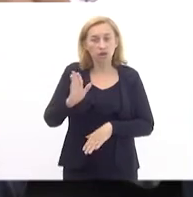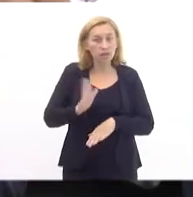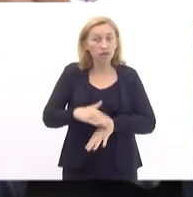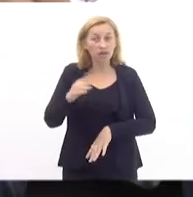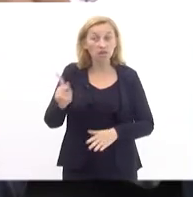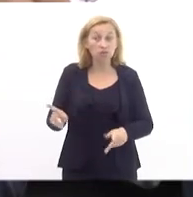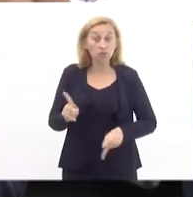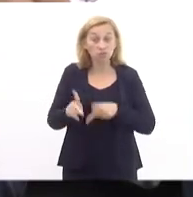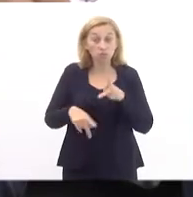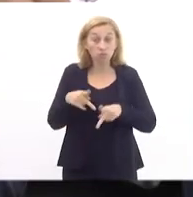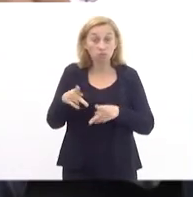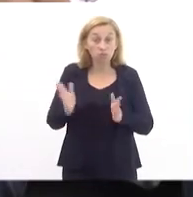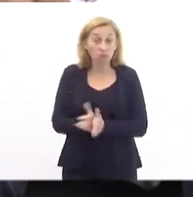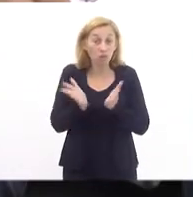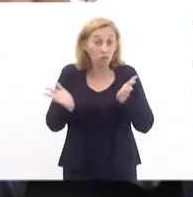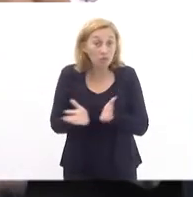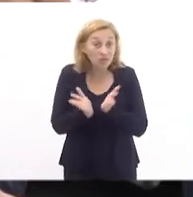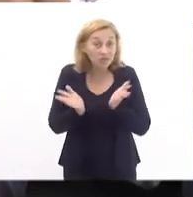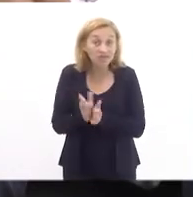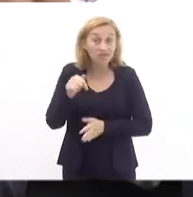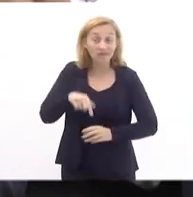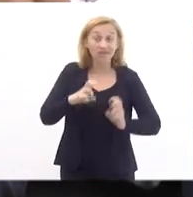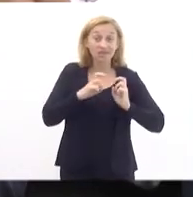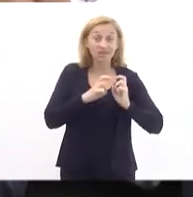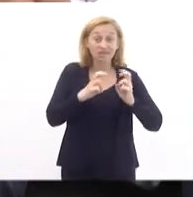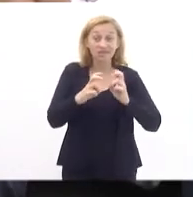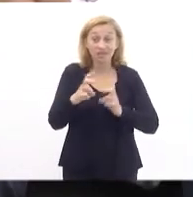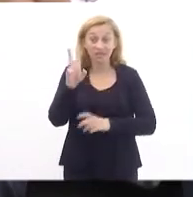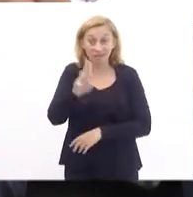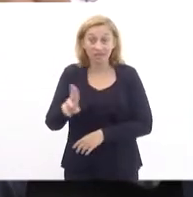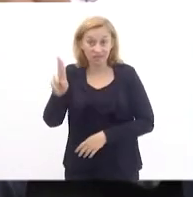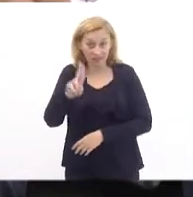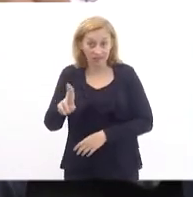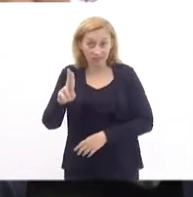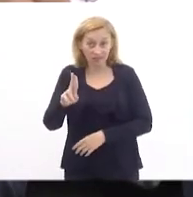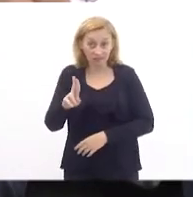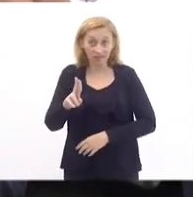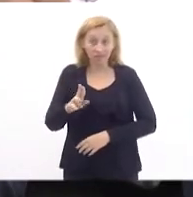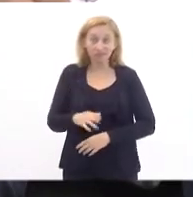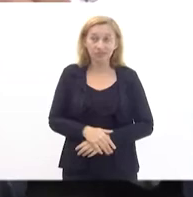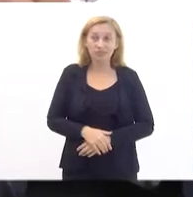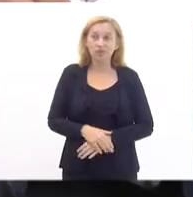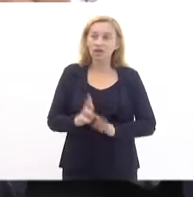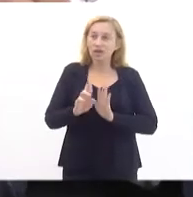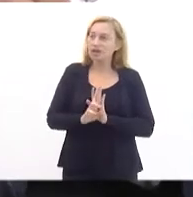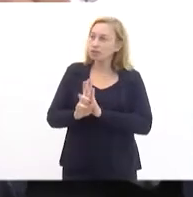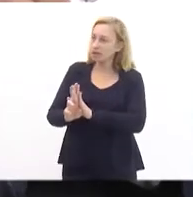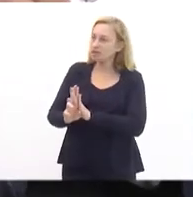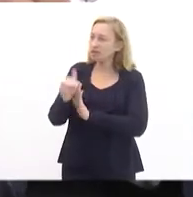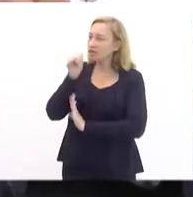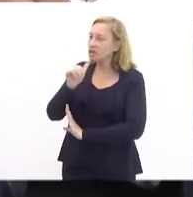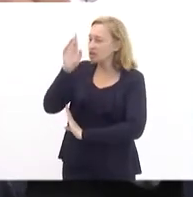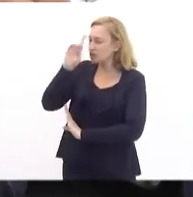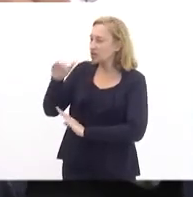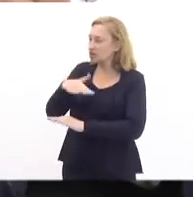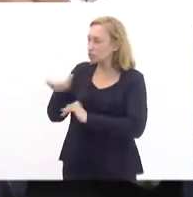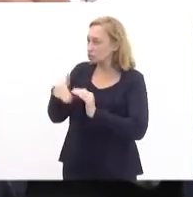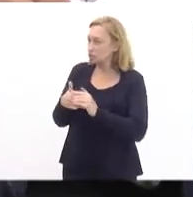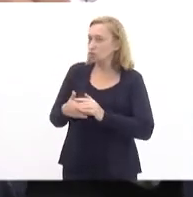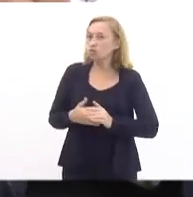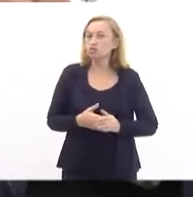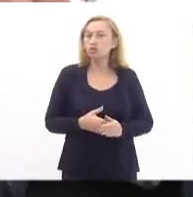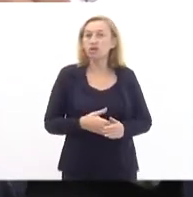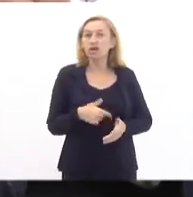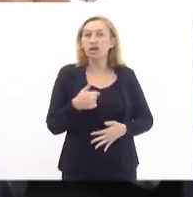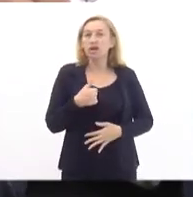aqui do transporte público, que é o usuário do trem, da Supervia, a senhora representando a todos os usuários.